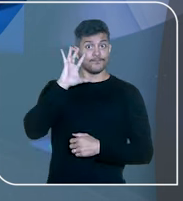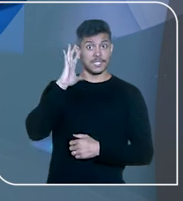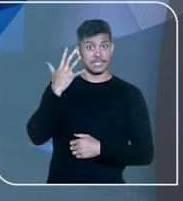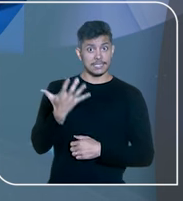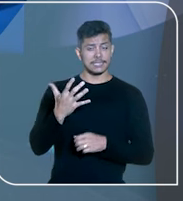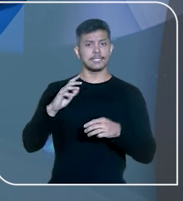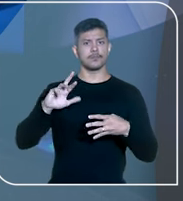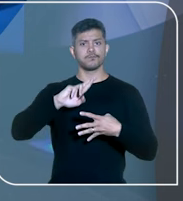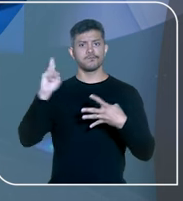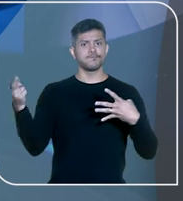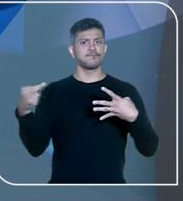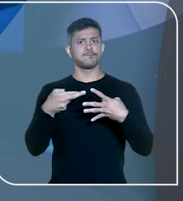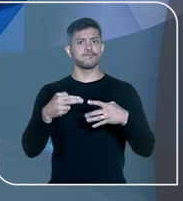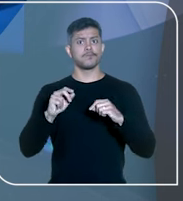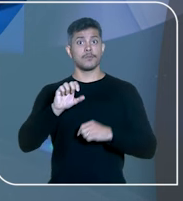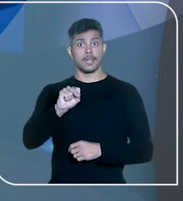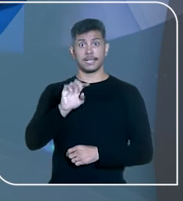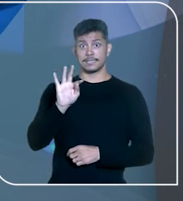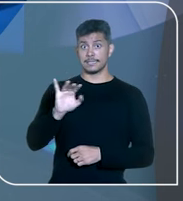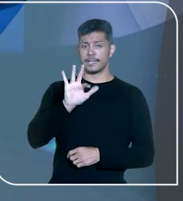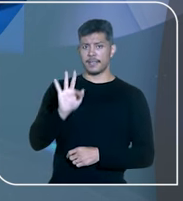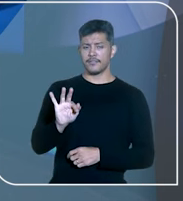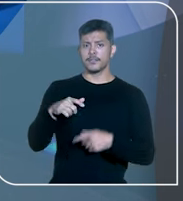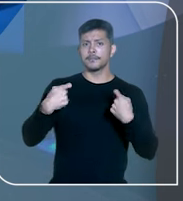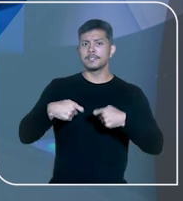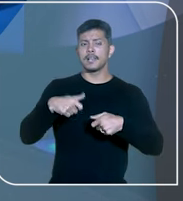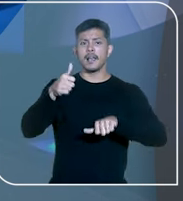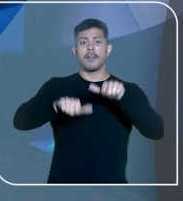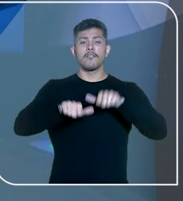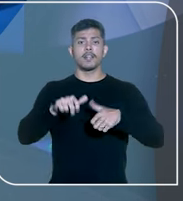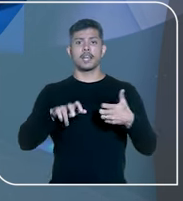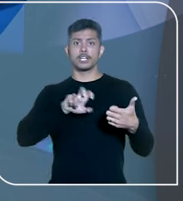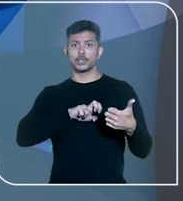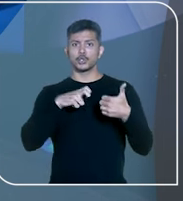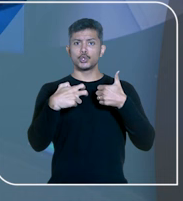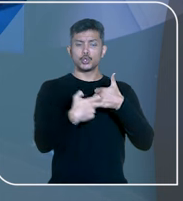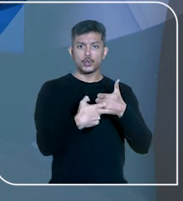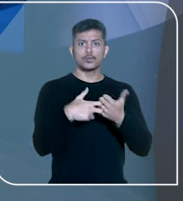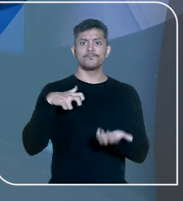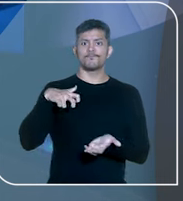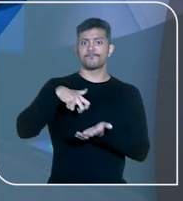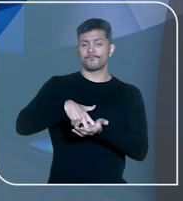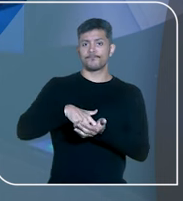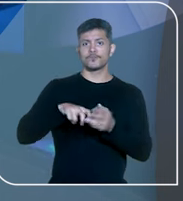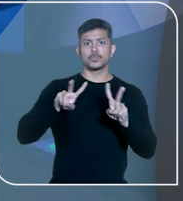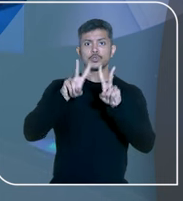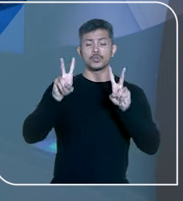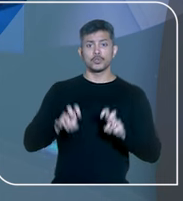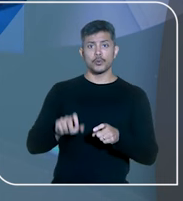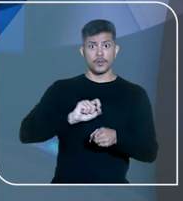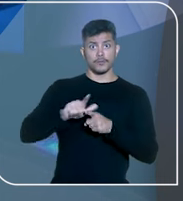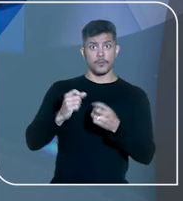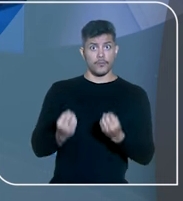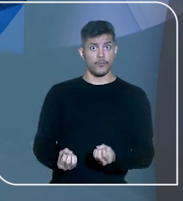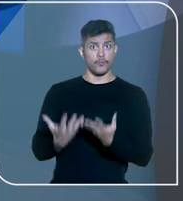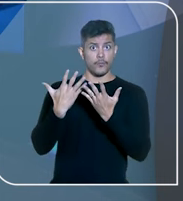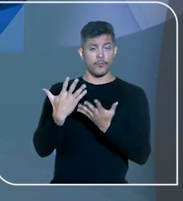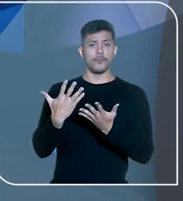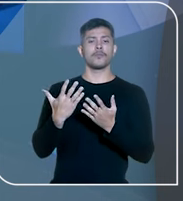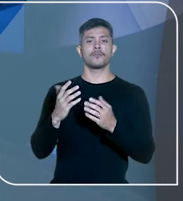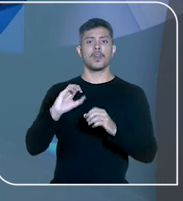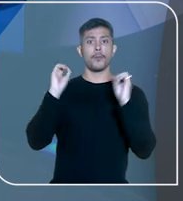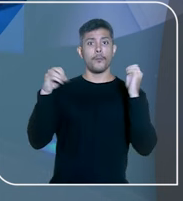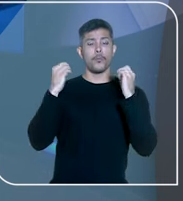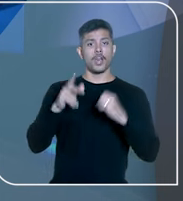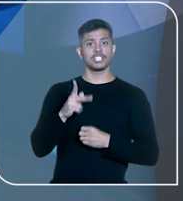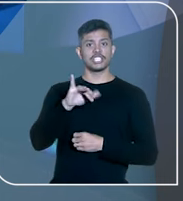recurso extraordinário para que o STF examine a anulação do júri, que condenou 4 réus pelo incêndio da Boate Kiss